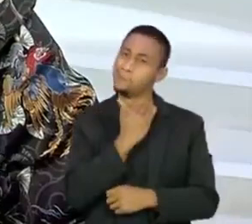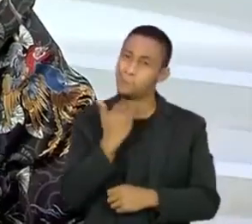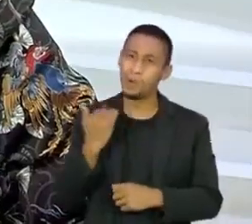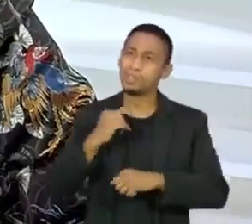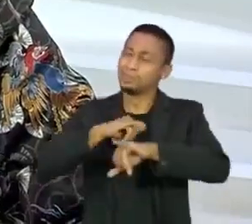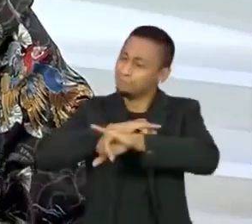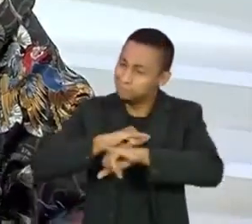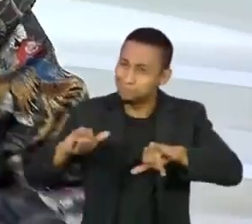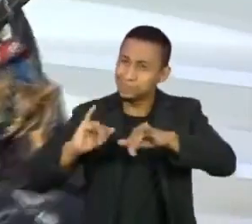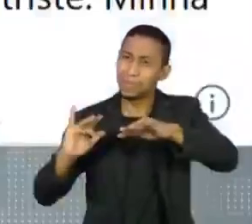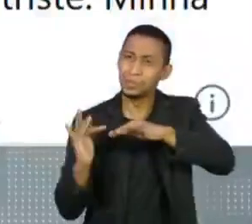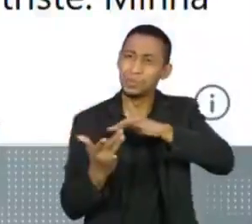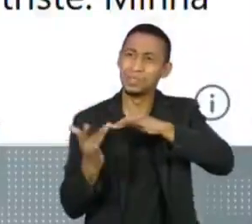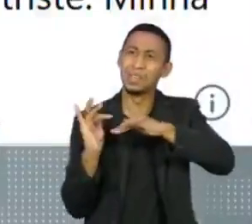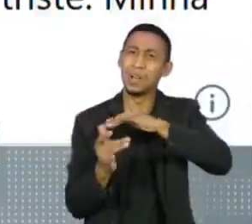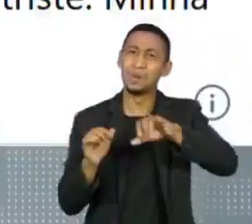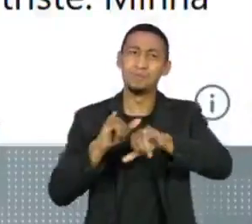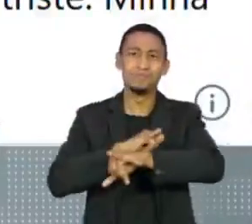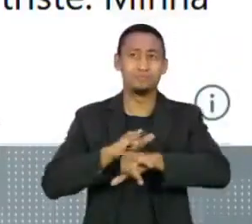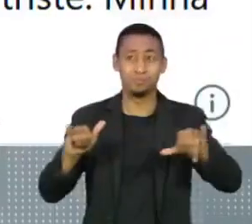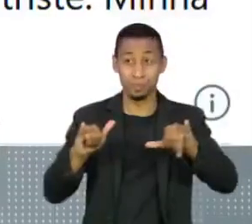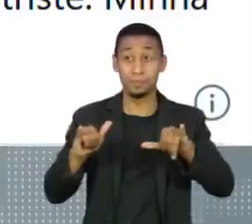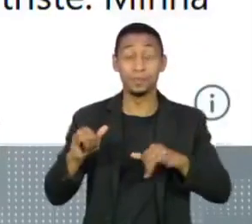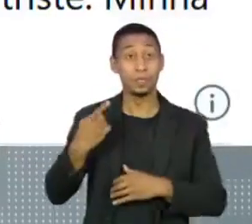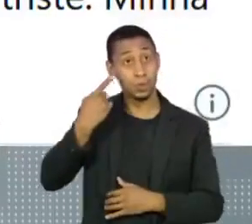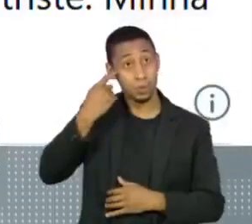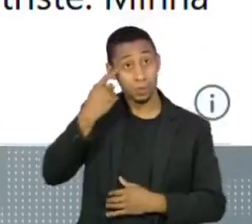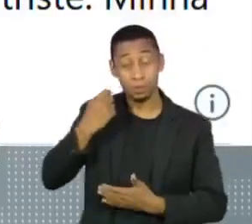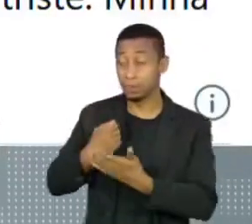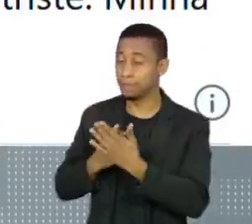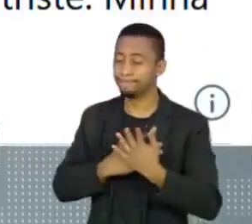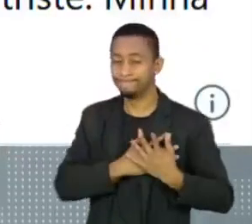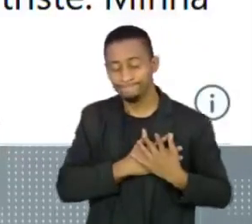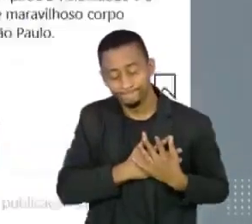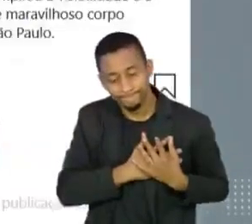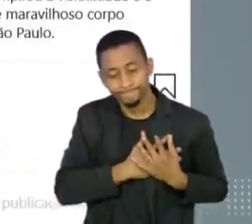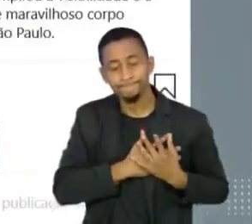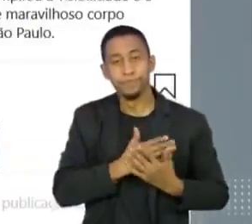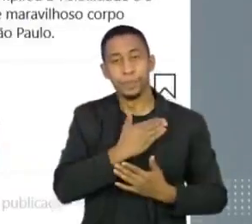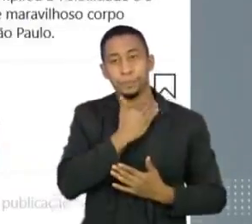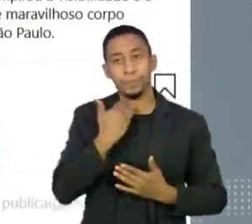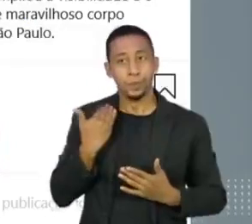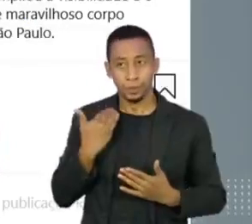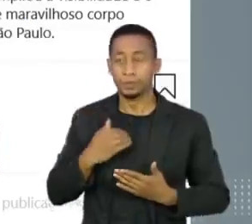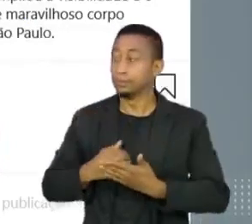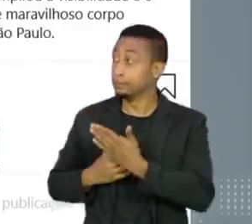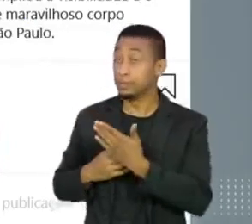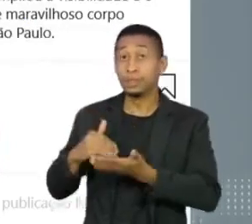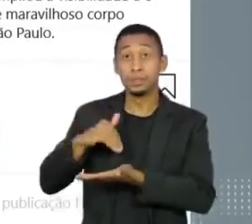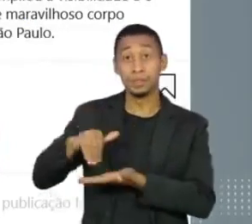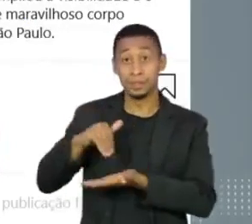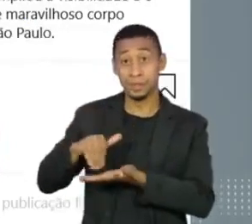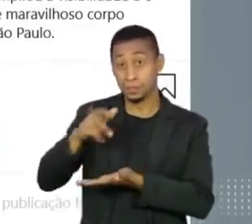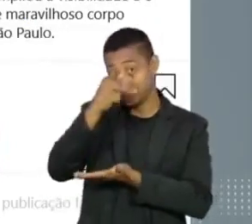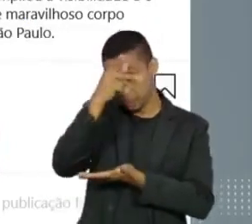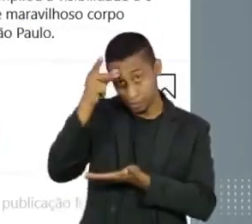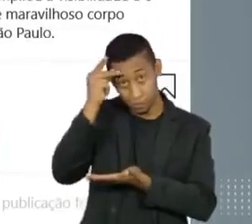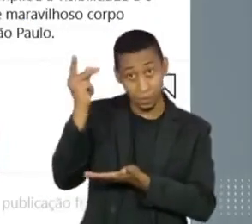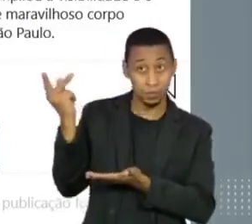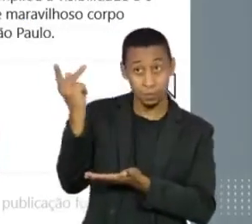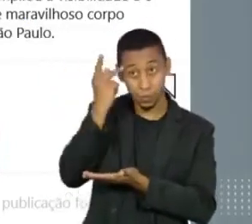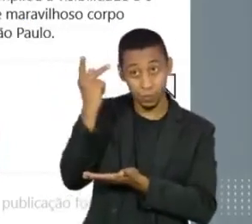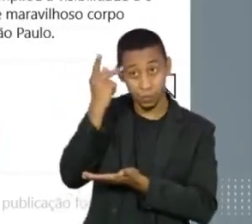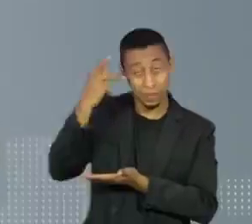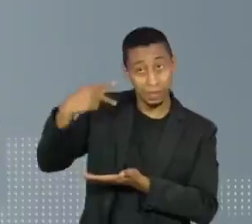repercutiu nas redes sociais o governador João Dória lamentou a morte assim e o secretário municipal de cultura